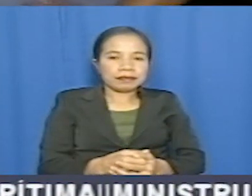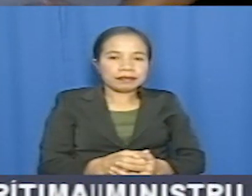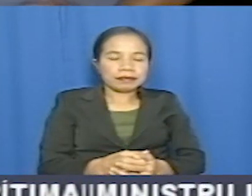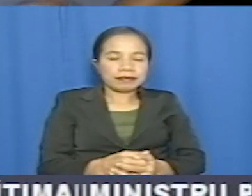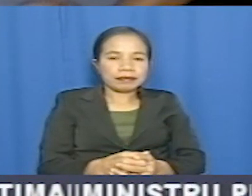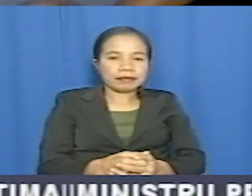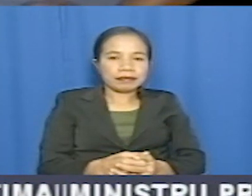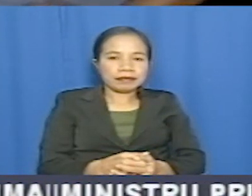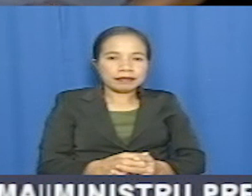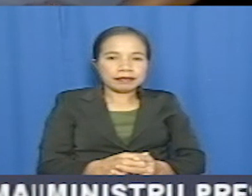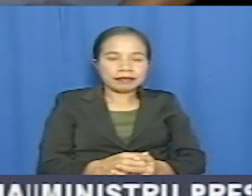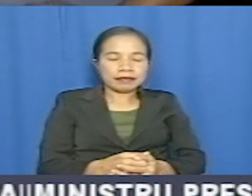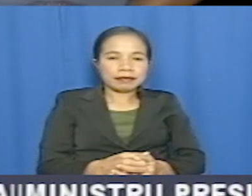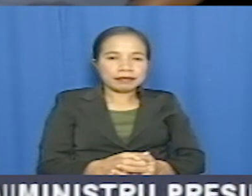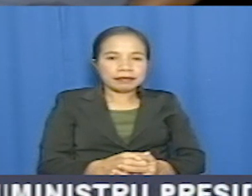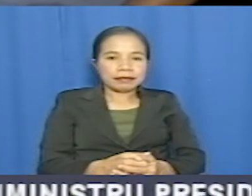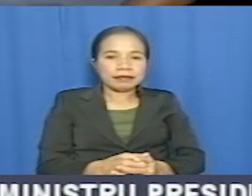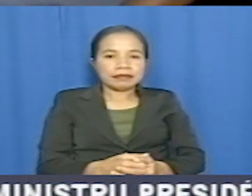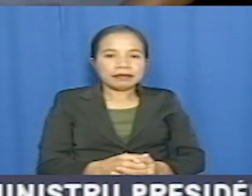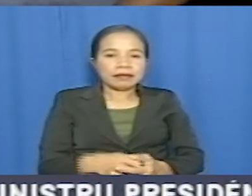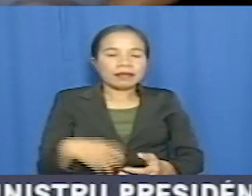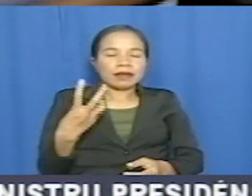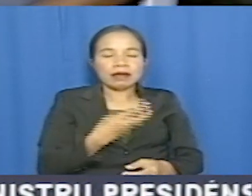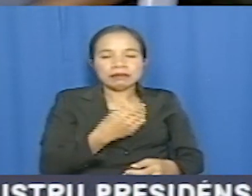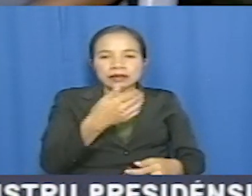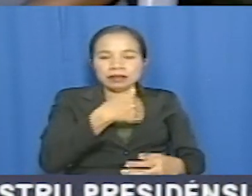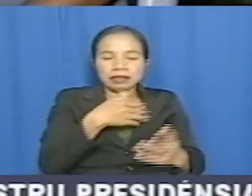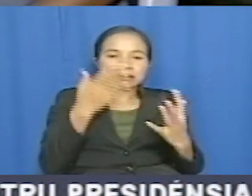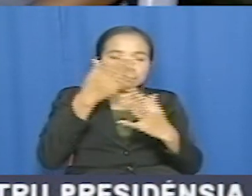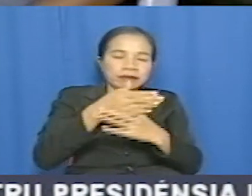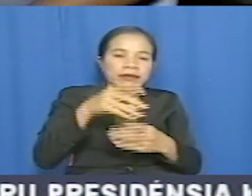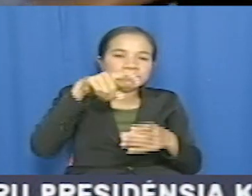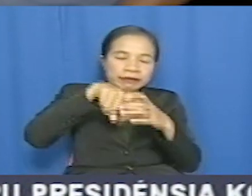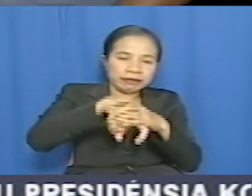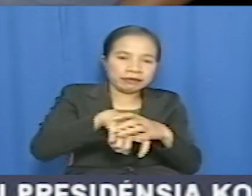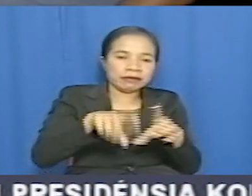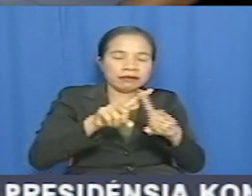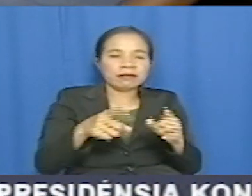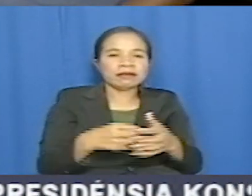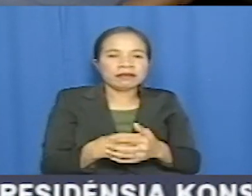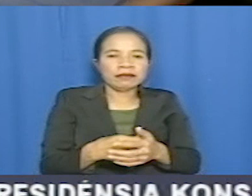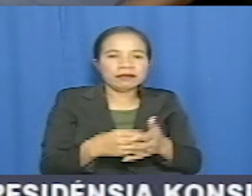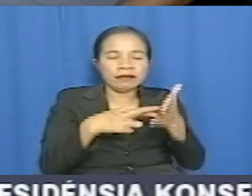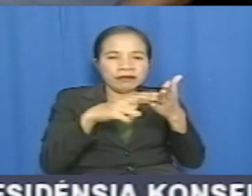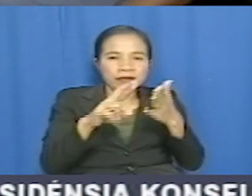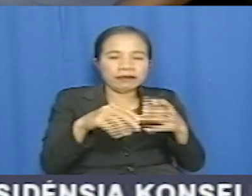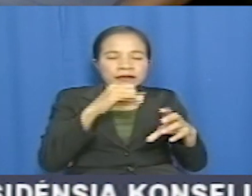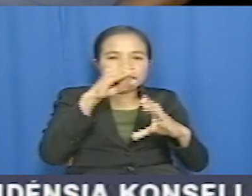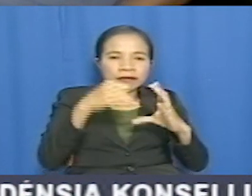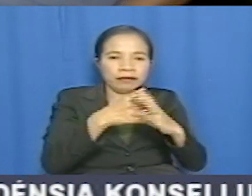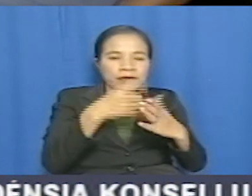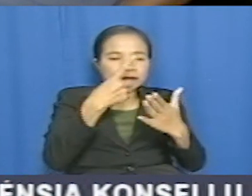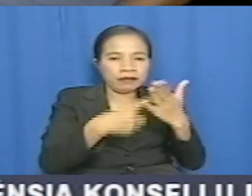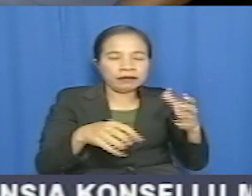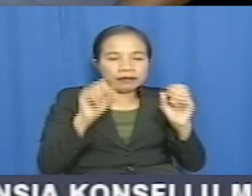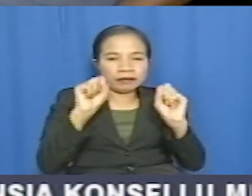dia normalmente antes de tama ba perfuração ame fo aprovação lobokida aprovação será ne inclui saida makita